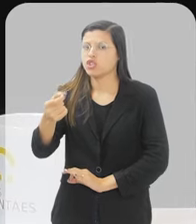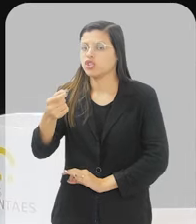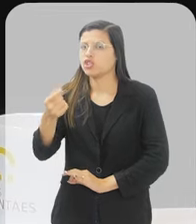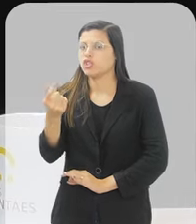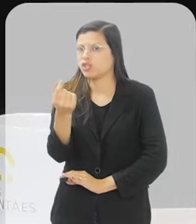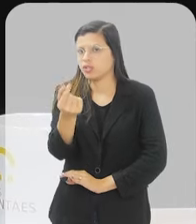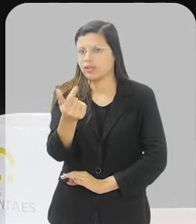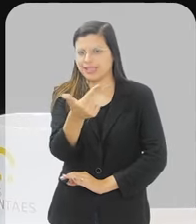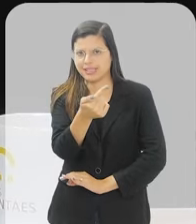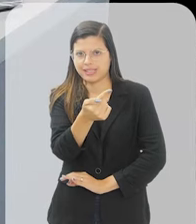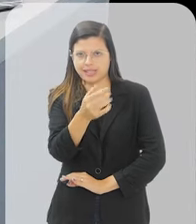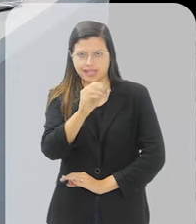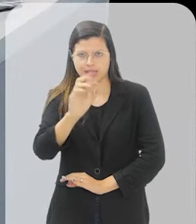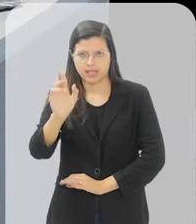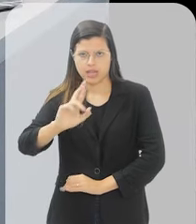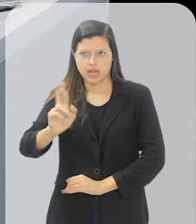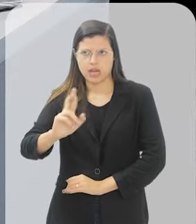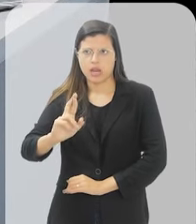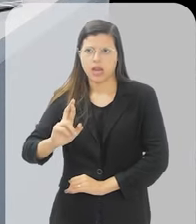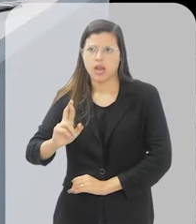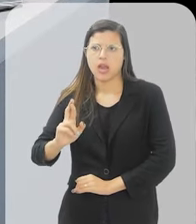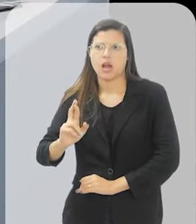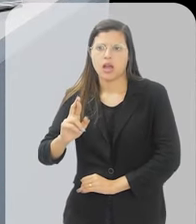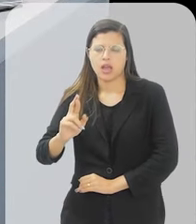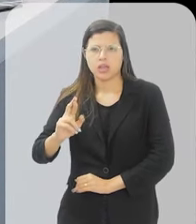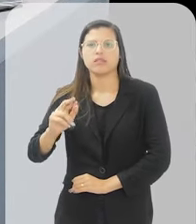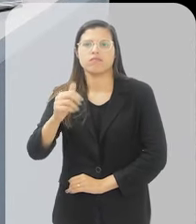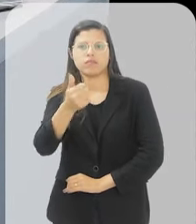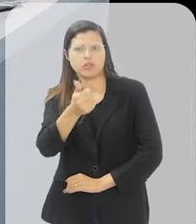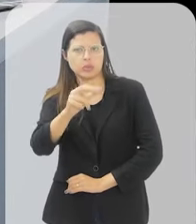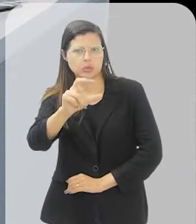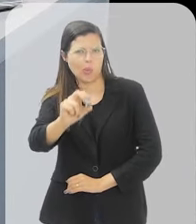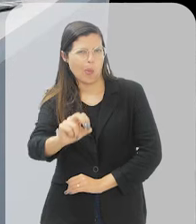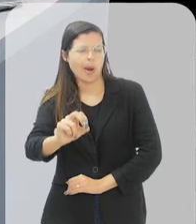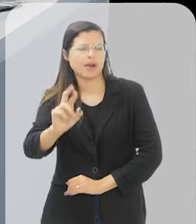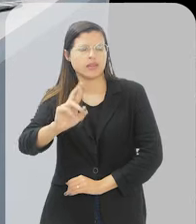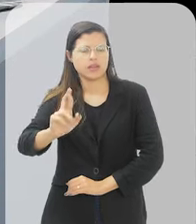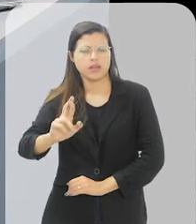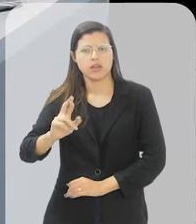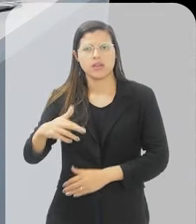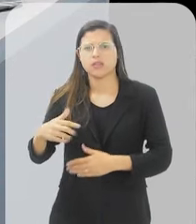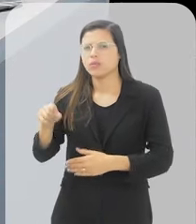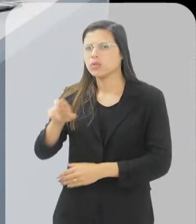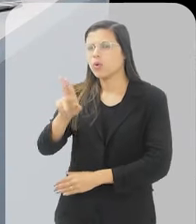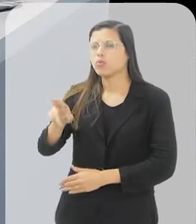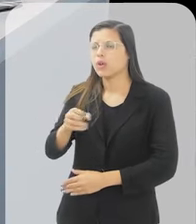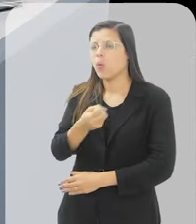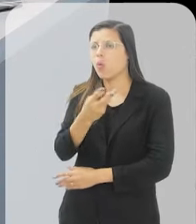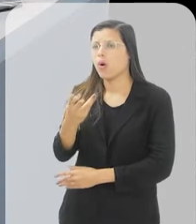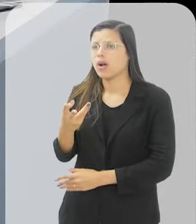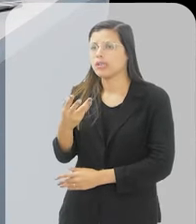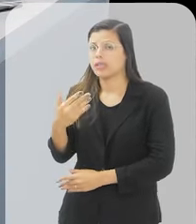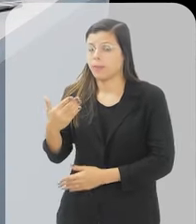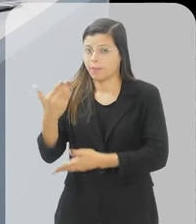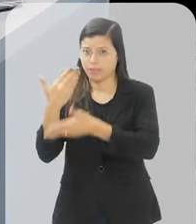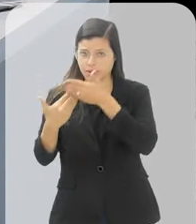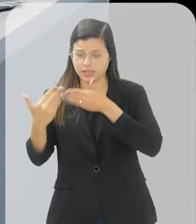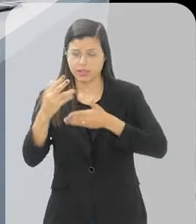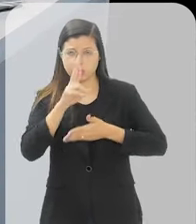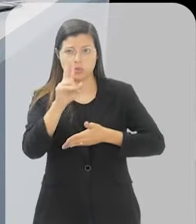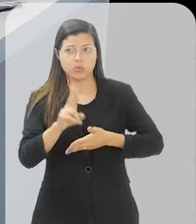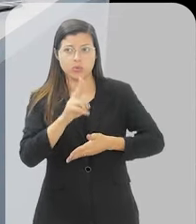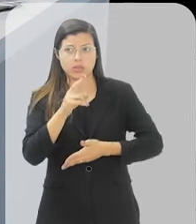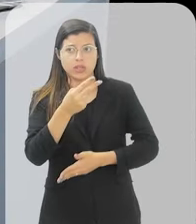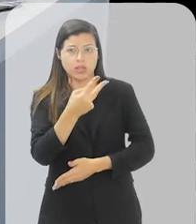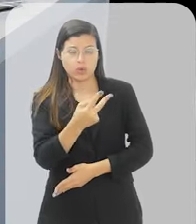de R$ 70. Cada uma. Isso, de 1,5 m, 150, 180. E quantos você usa em média numa Na fantasia? minha fantasia do carnaval